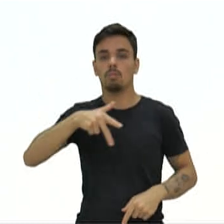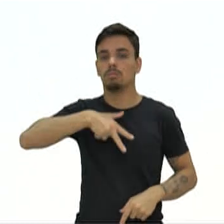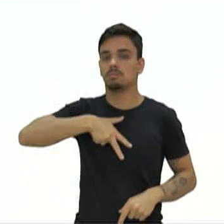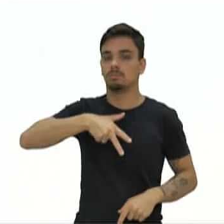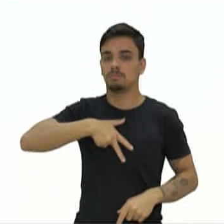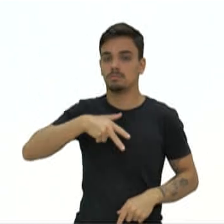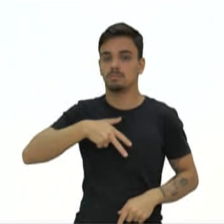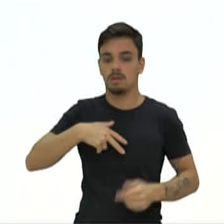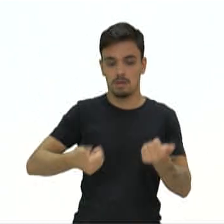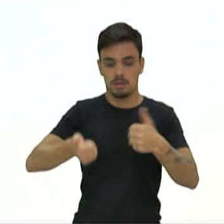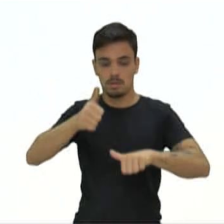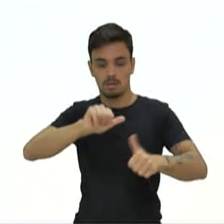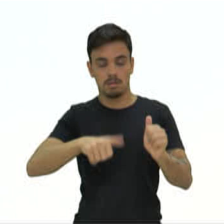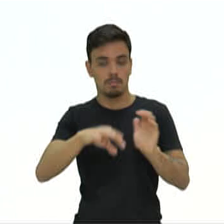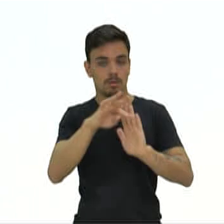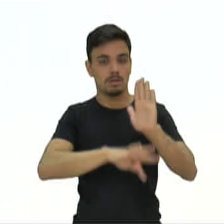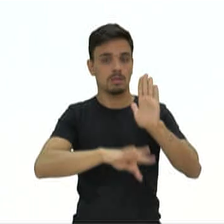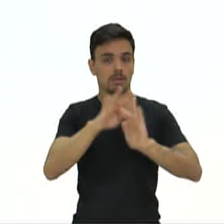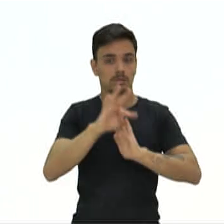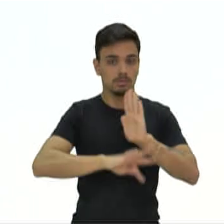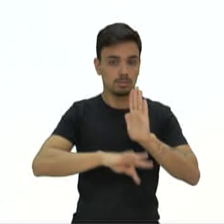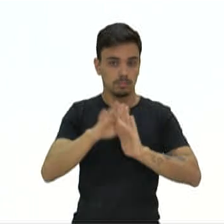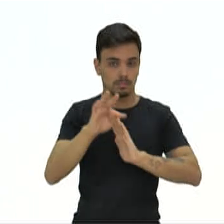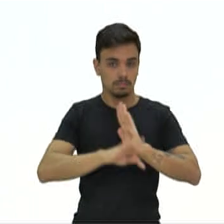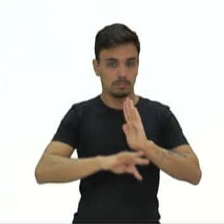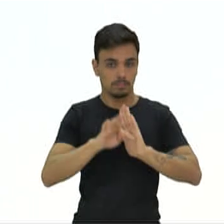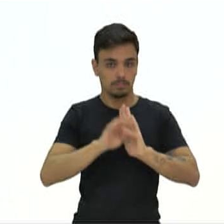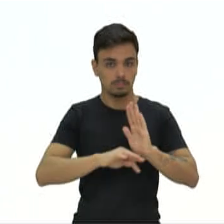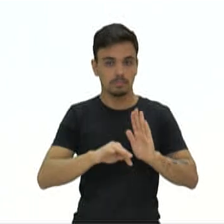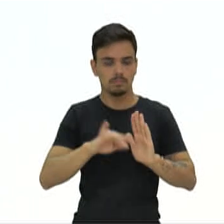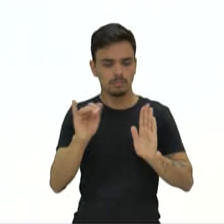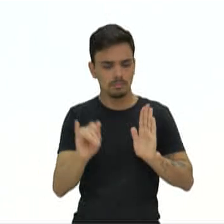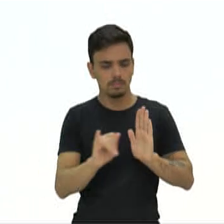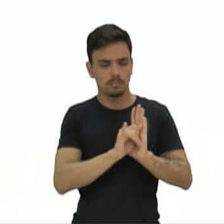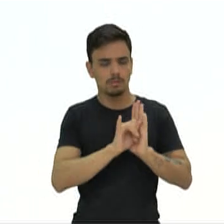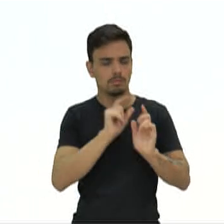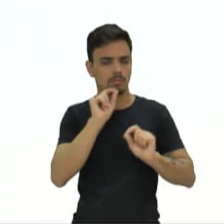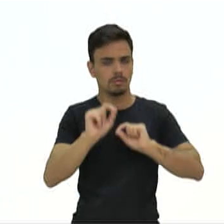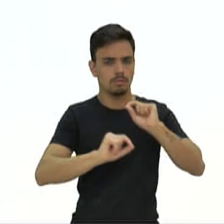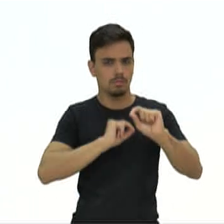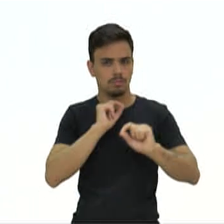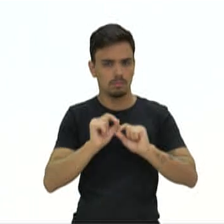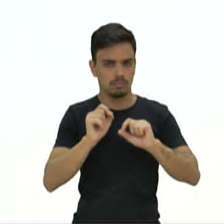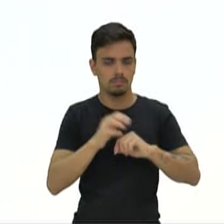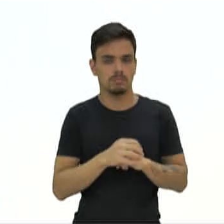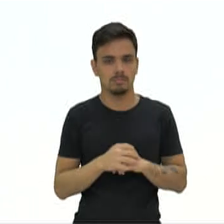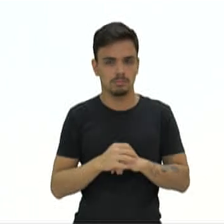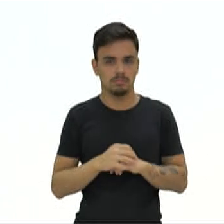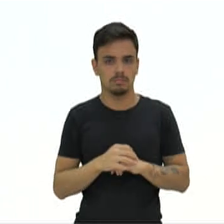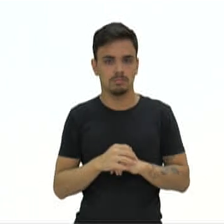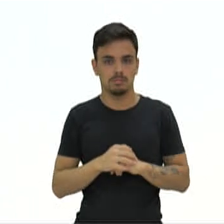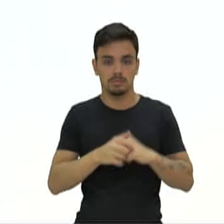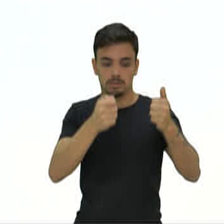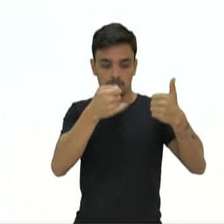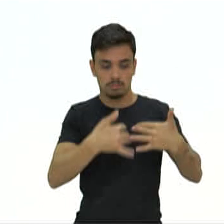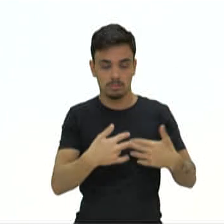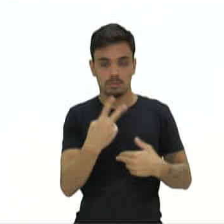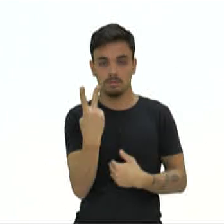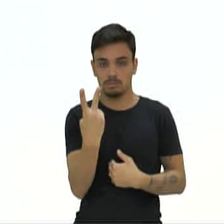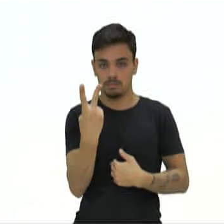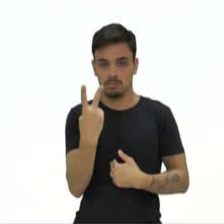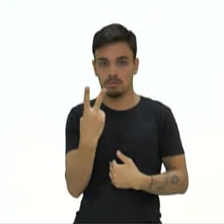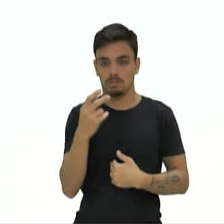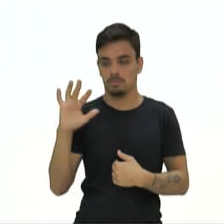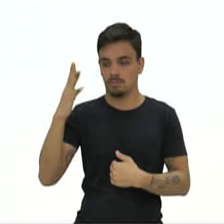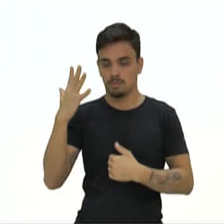Elabore um texto, certo? Que identifique, olha lá. Identifique e explique 2 fatores que